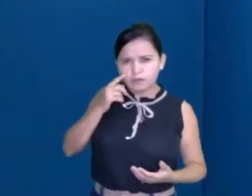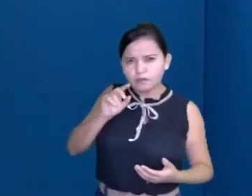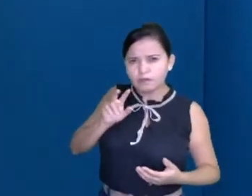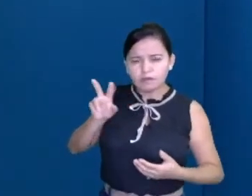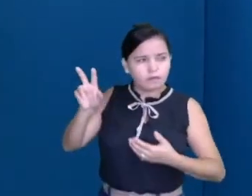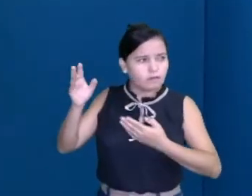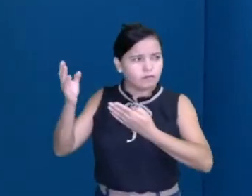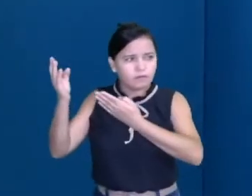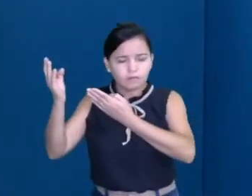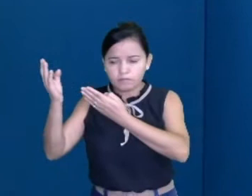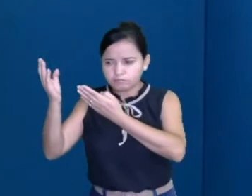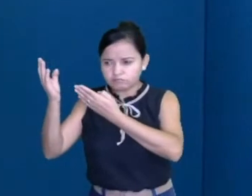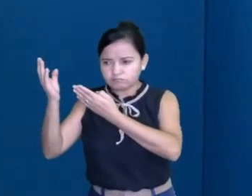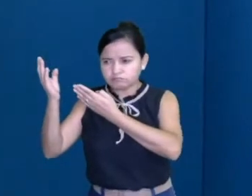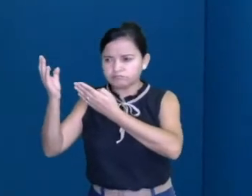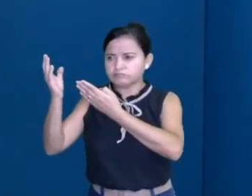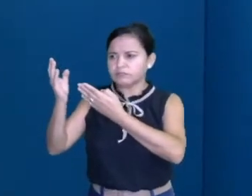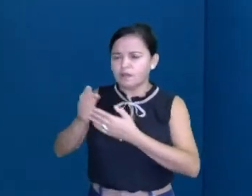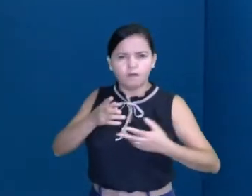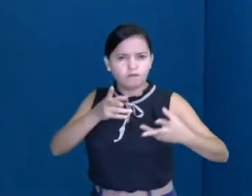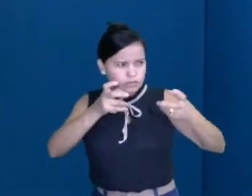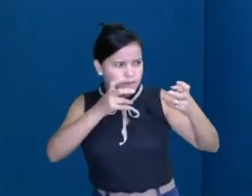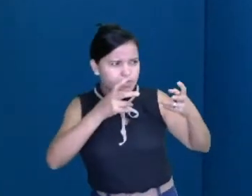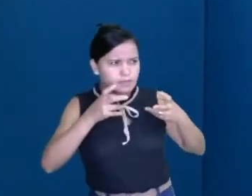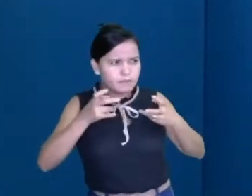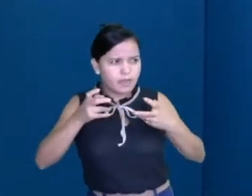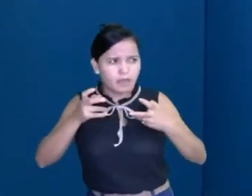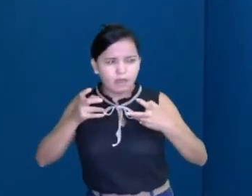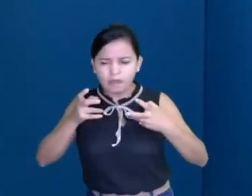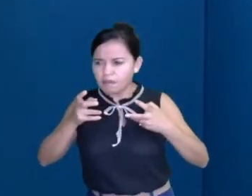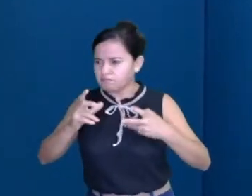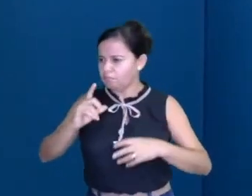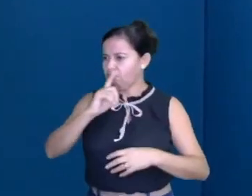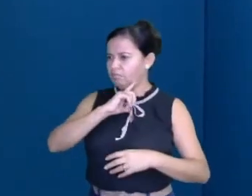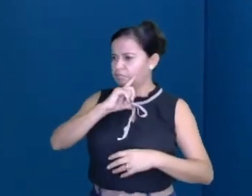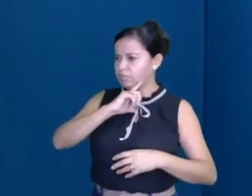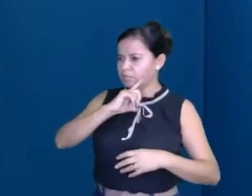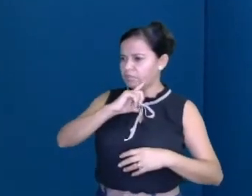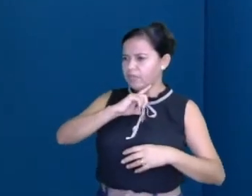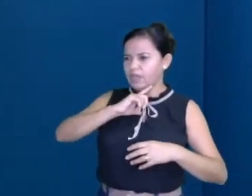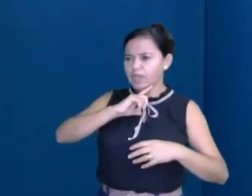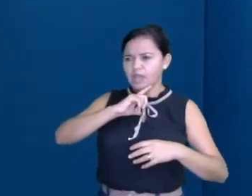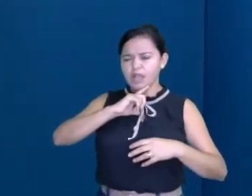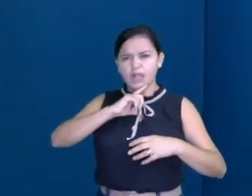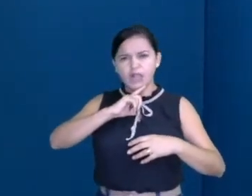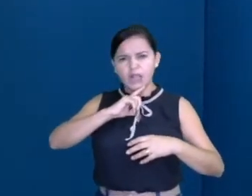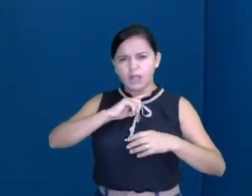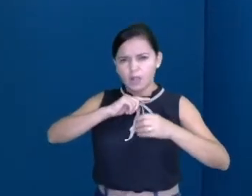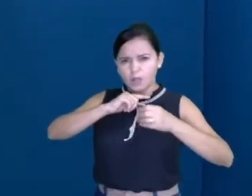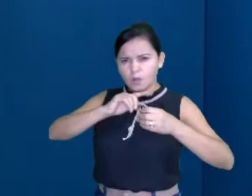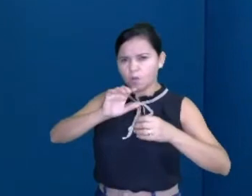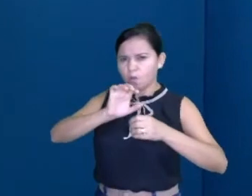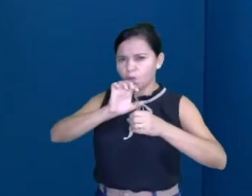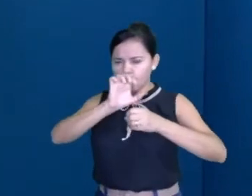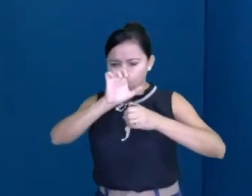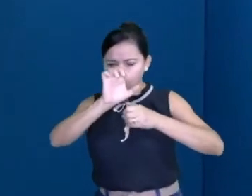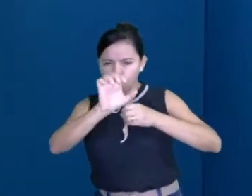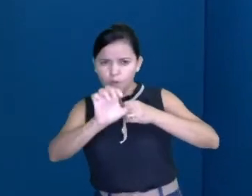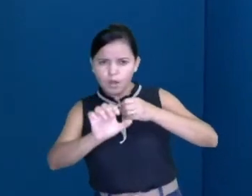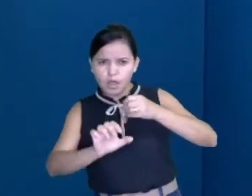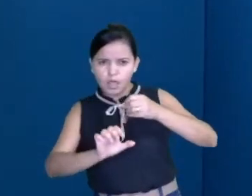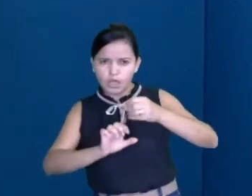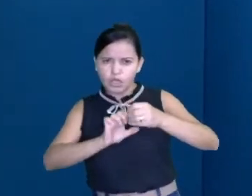aqui, a gente vê claramente. Se você perceber aqui, nessa imagem aqui, eu tenho um momento que esse elétron na eletrosfera está sendo